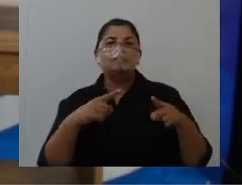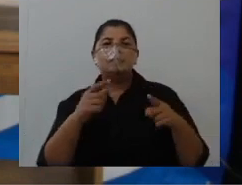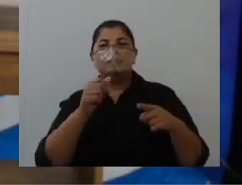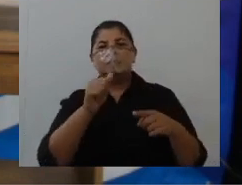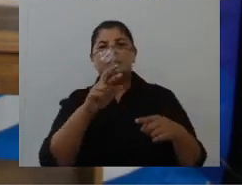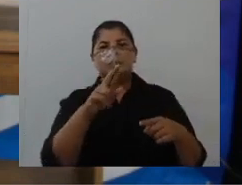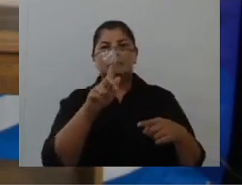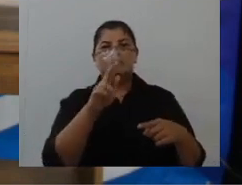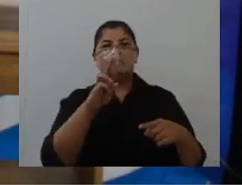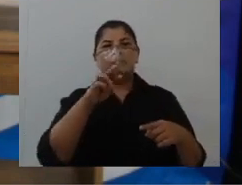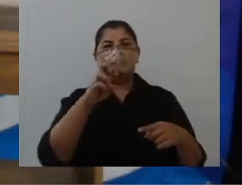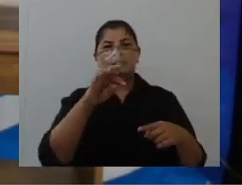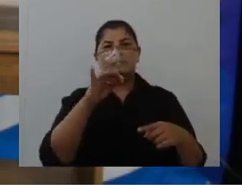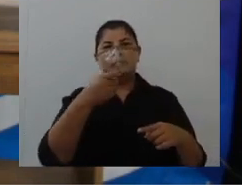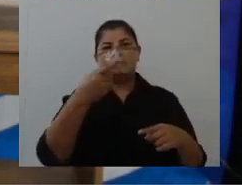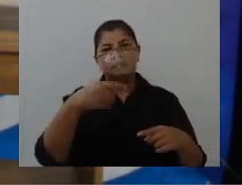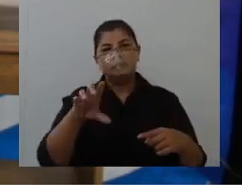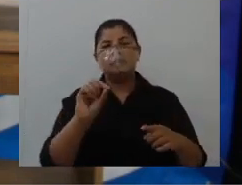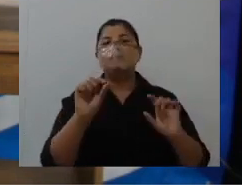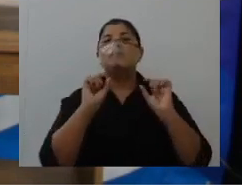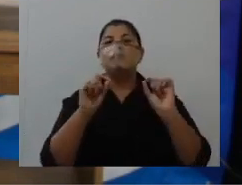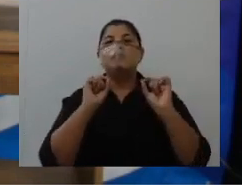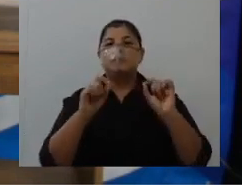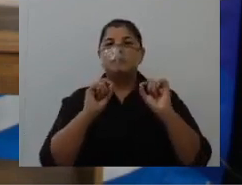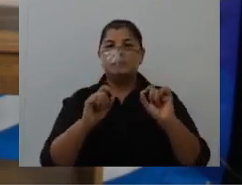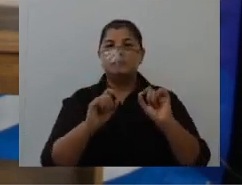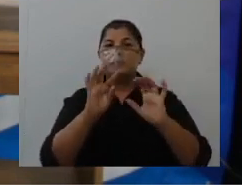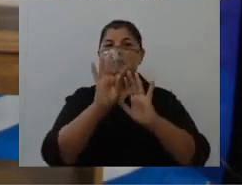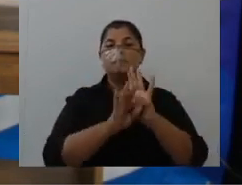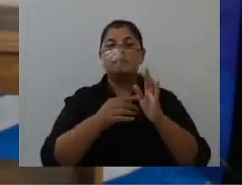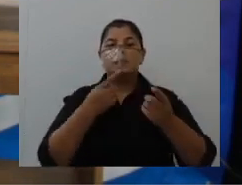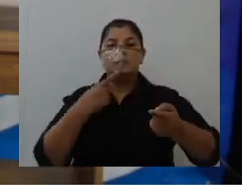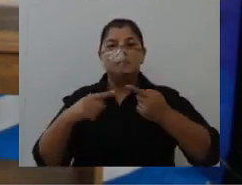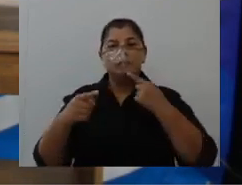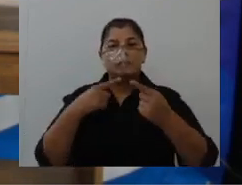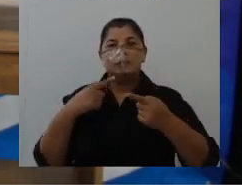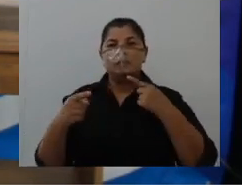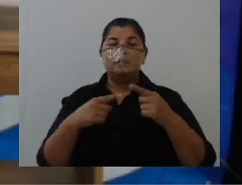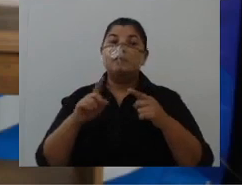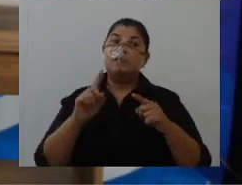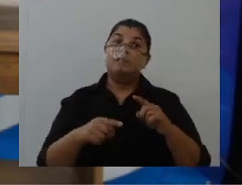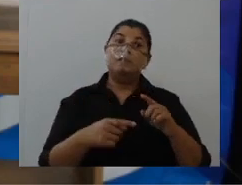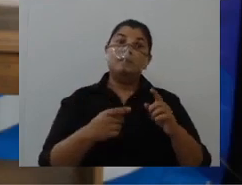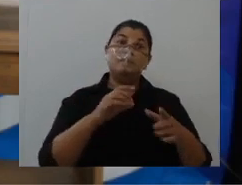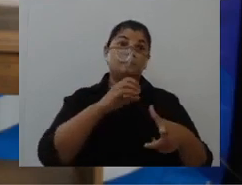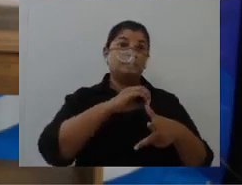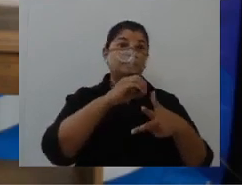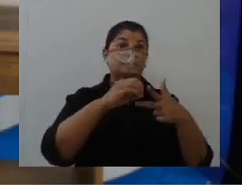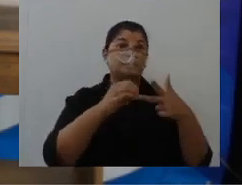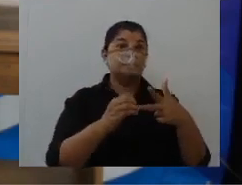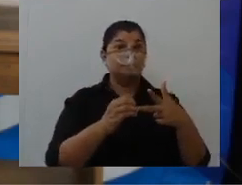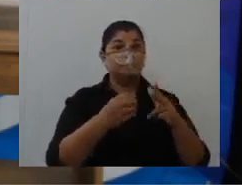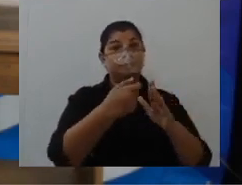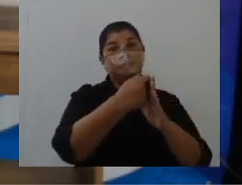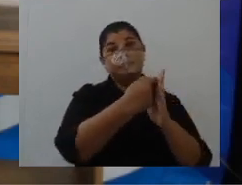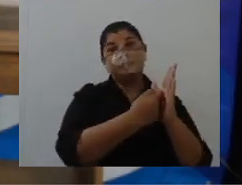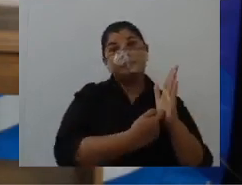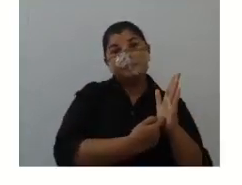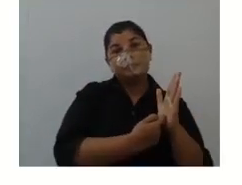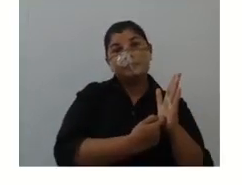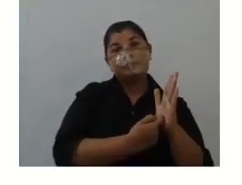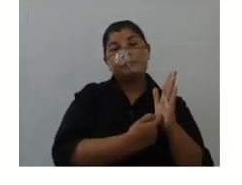pra caramba. Por quê? Porque o texto argumentativo é a famosa redação do vestibular. Gente, argumentação